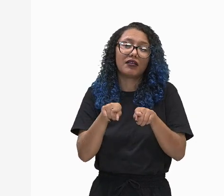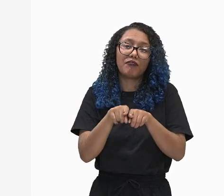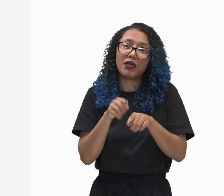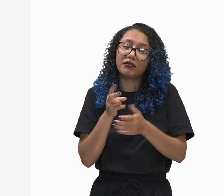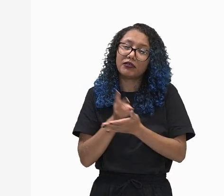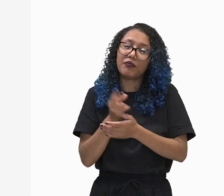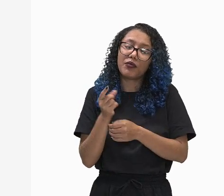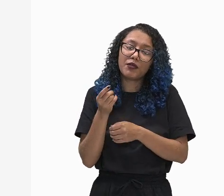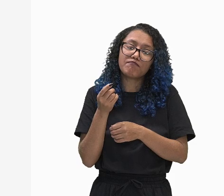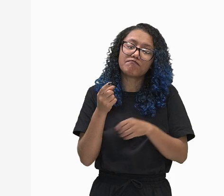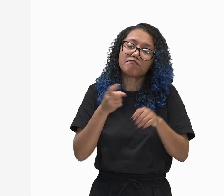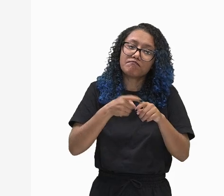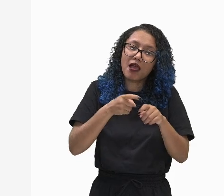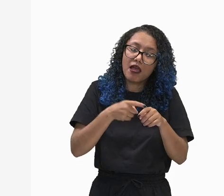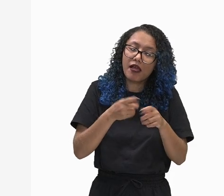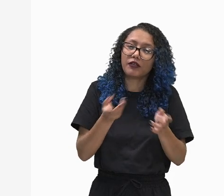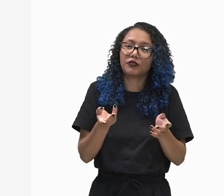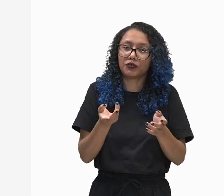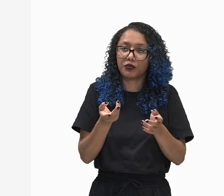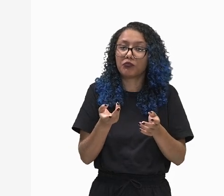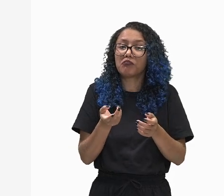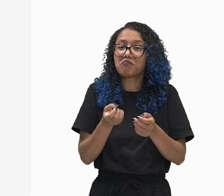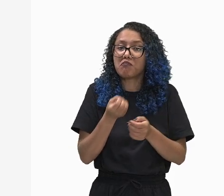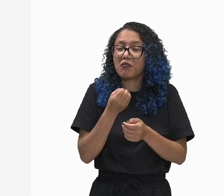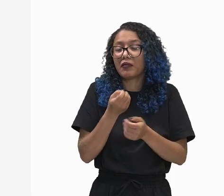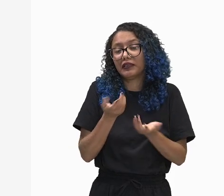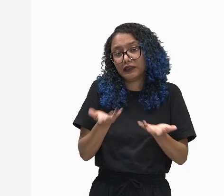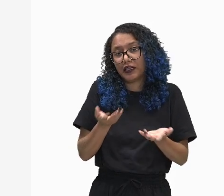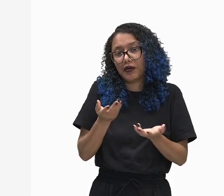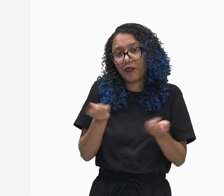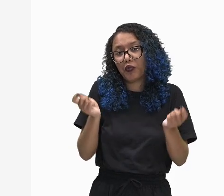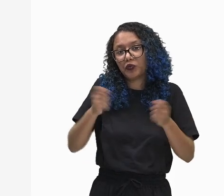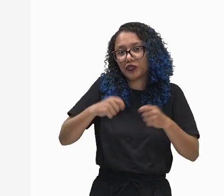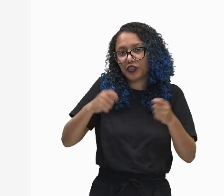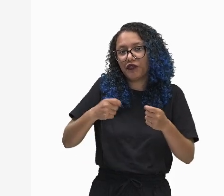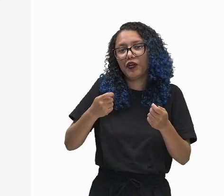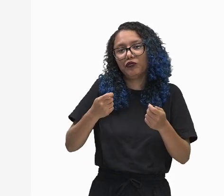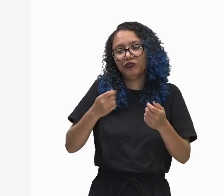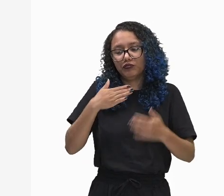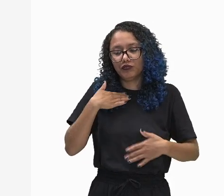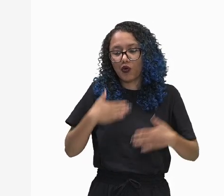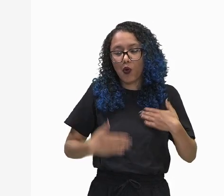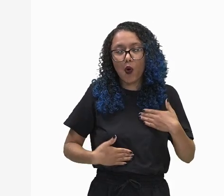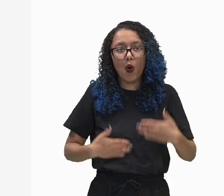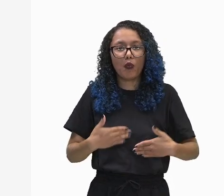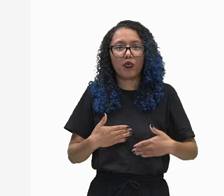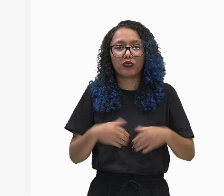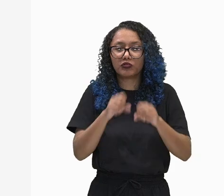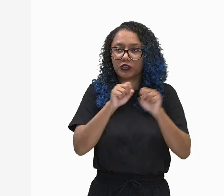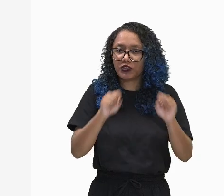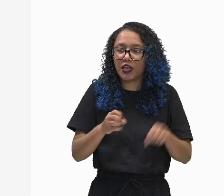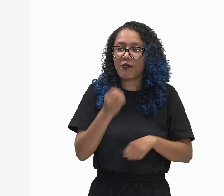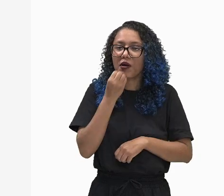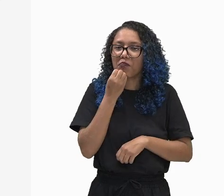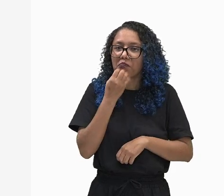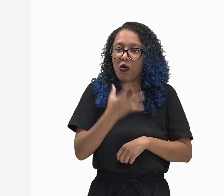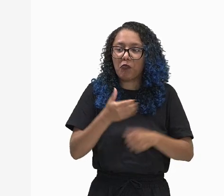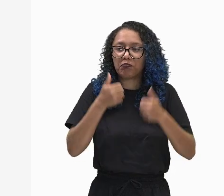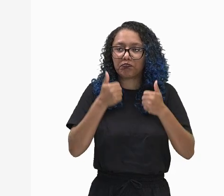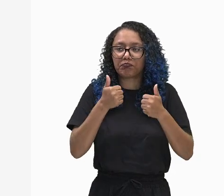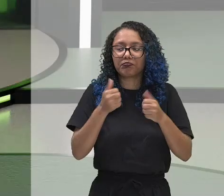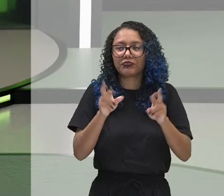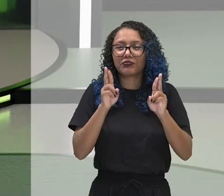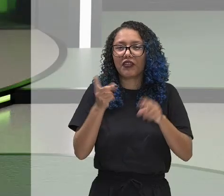aparelho reprodutor saudável e totalmente funcional. Então, eu espero que vocês tenham gostado desse